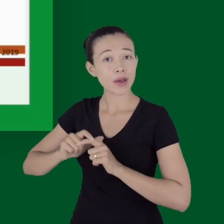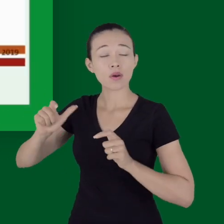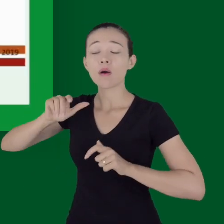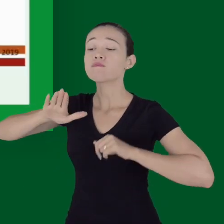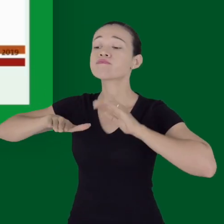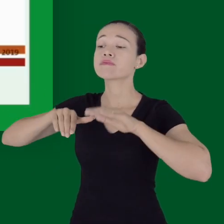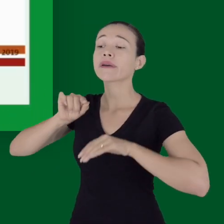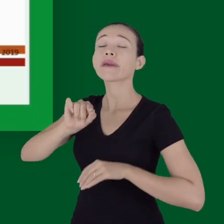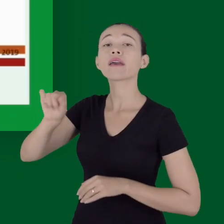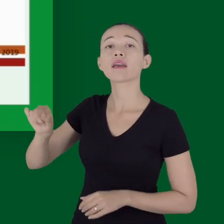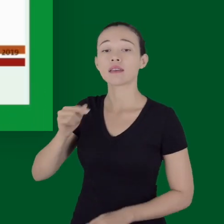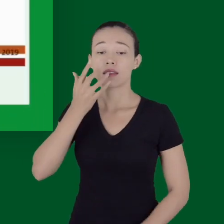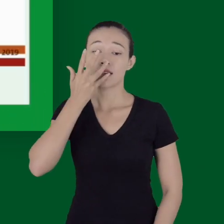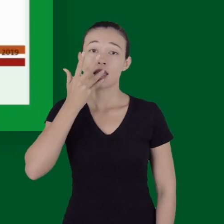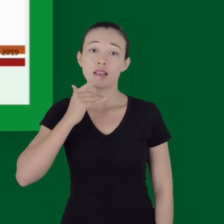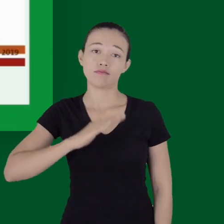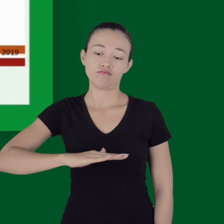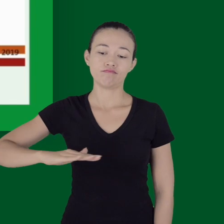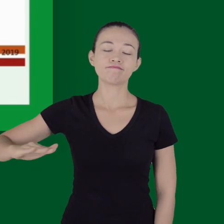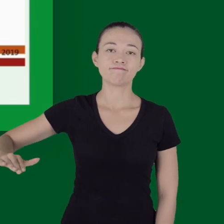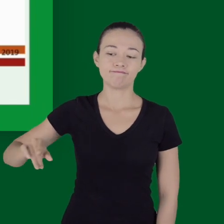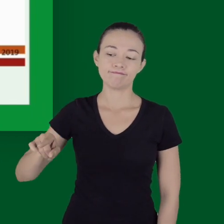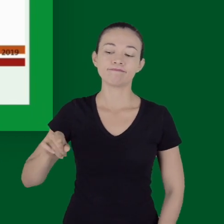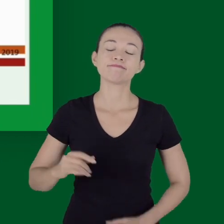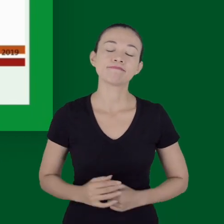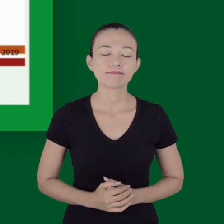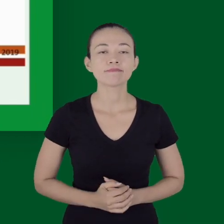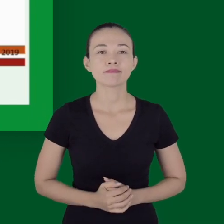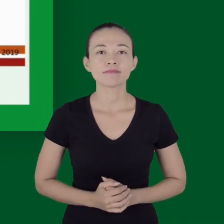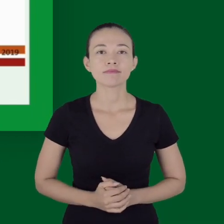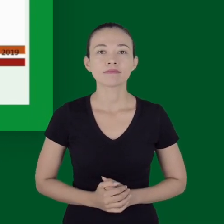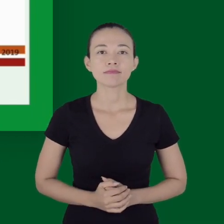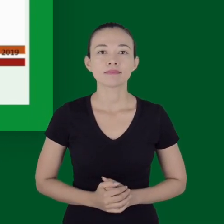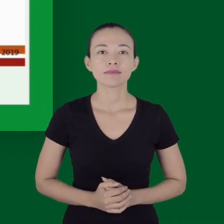Ainda falando sobre epidemiologia, falando sobre a faixa